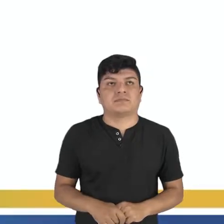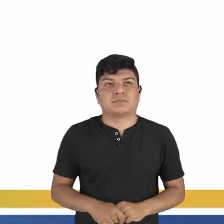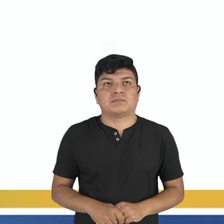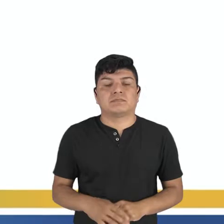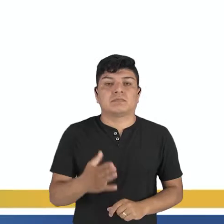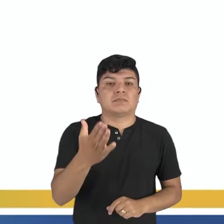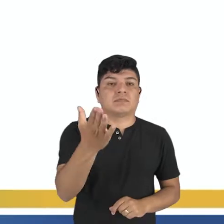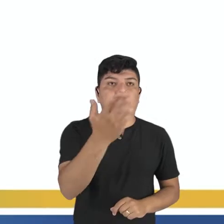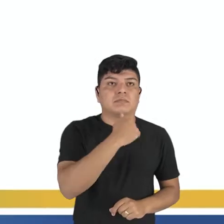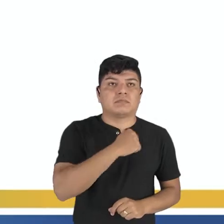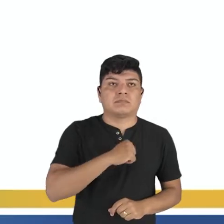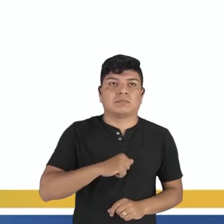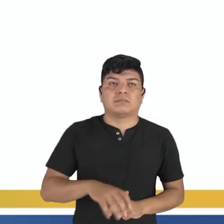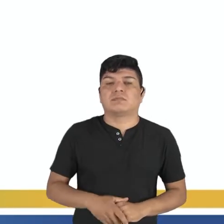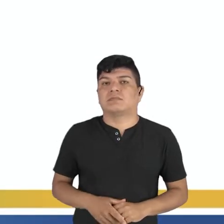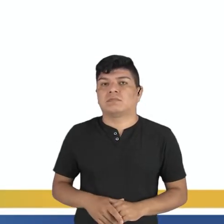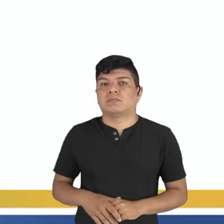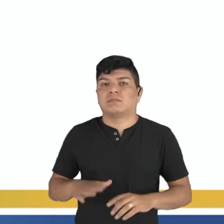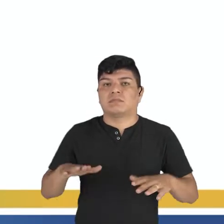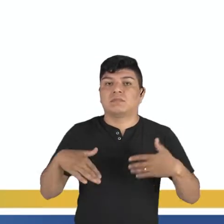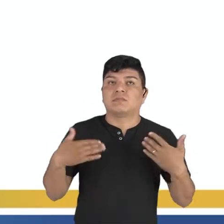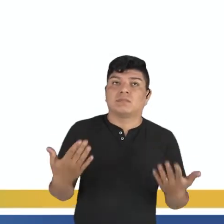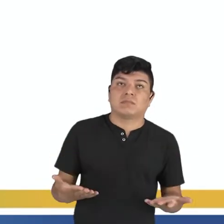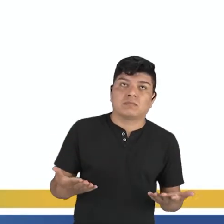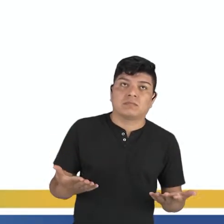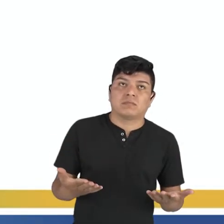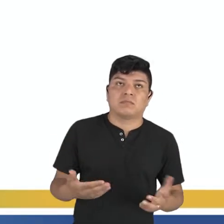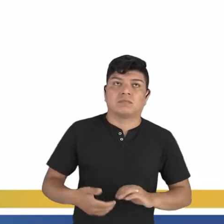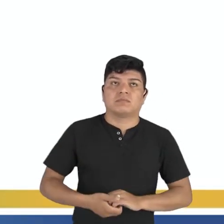Então vamos lá a los aspectos culturales.